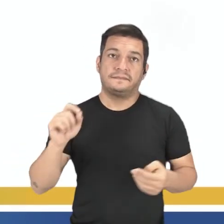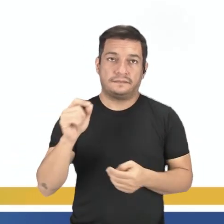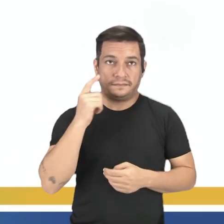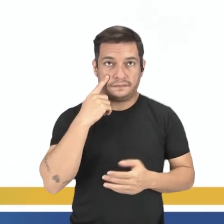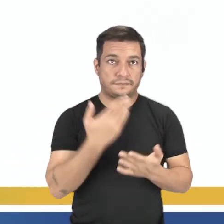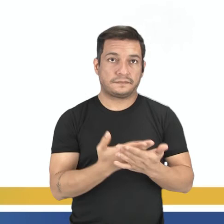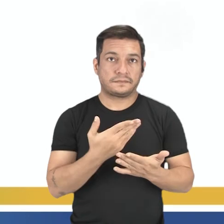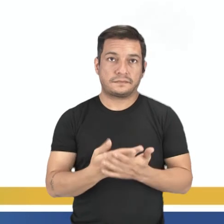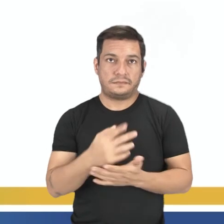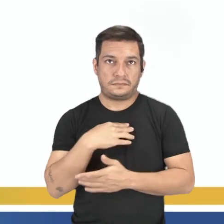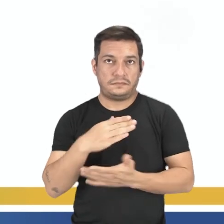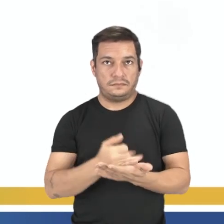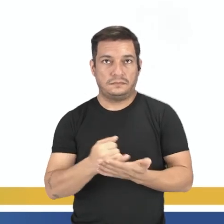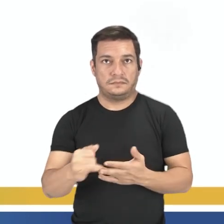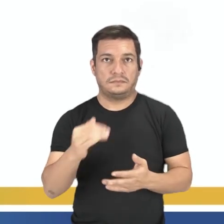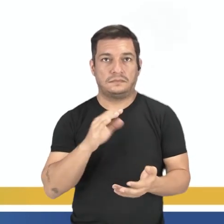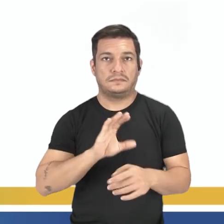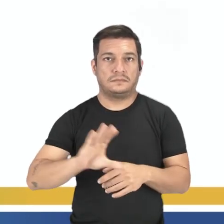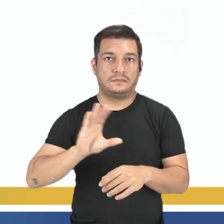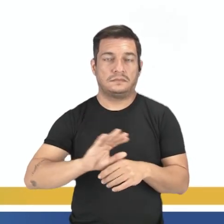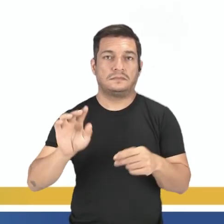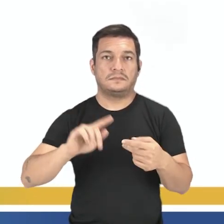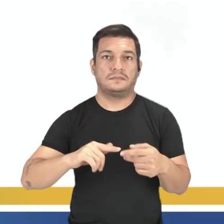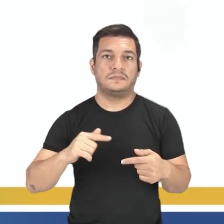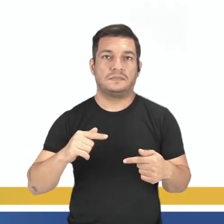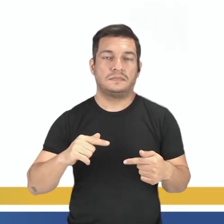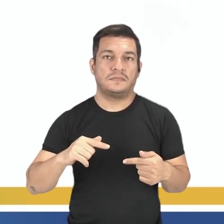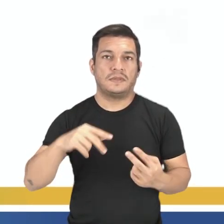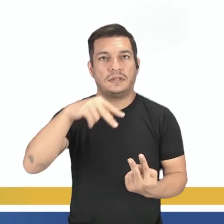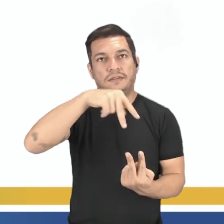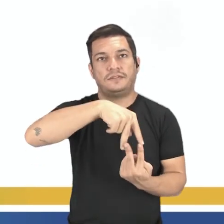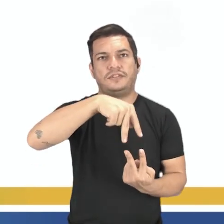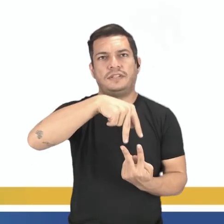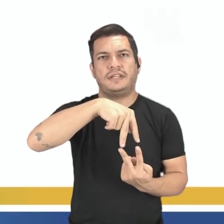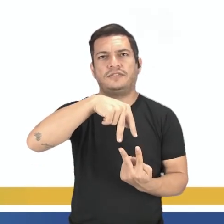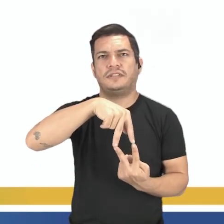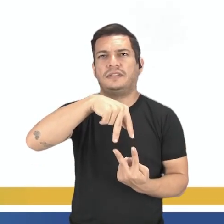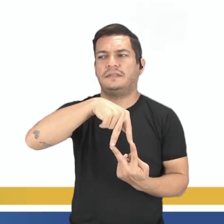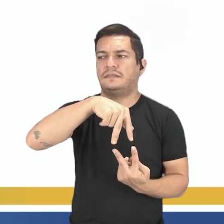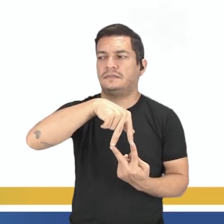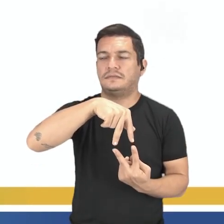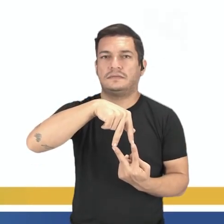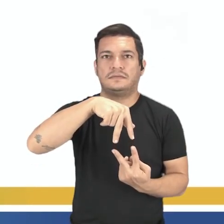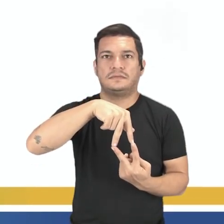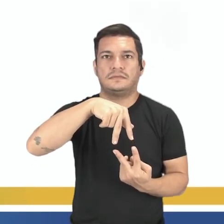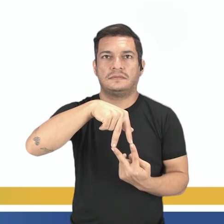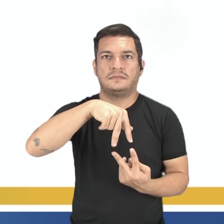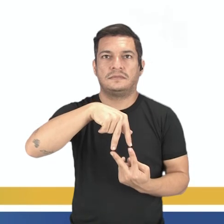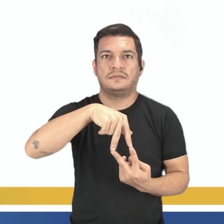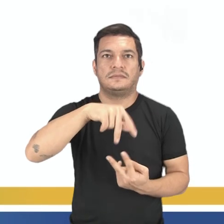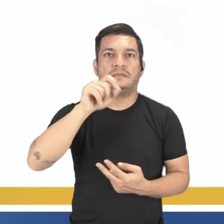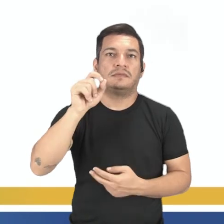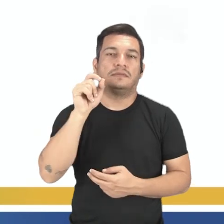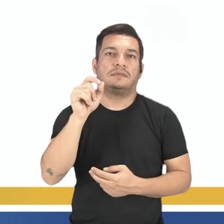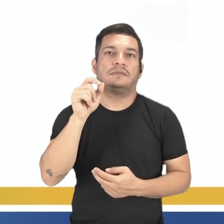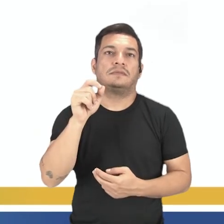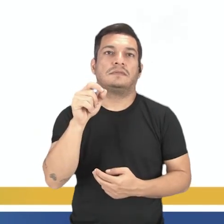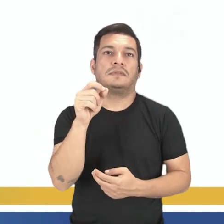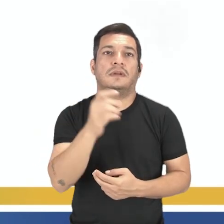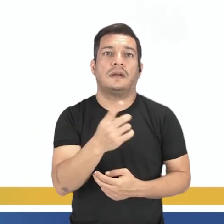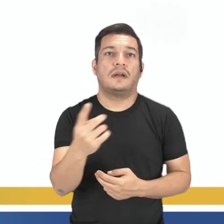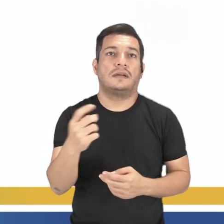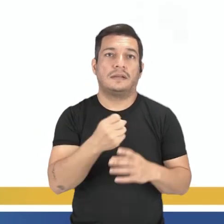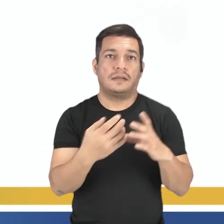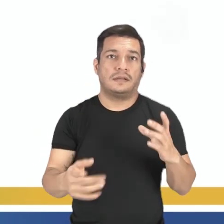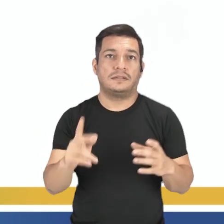um estudante, ao iniciar o curso de genética, ele anotou o seguinte, a assertiva 1. Cada caráter